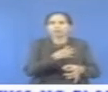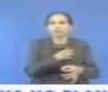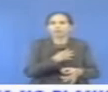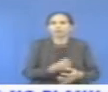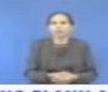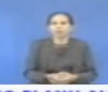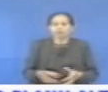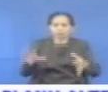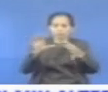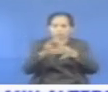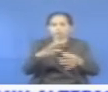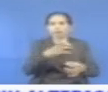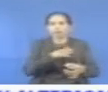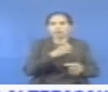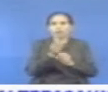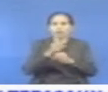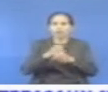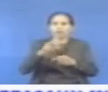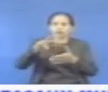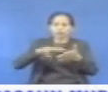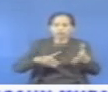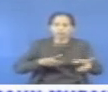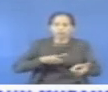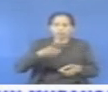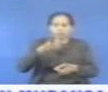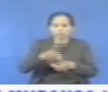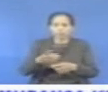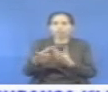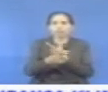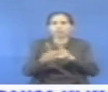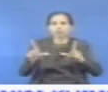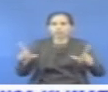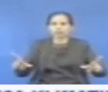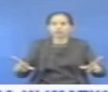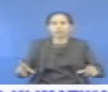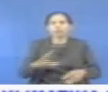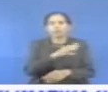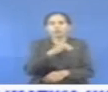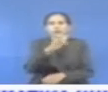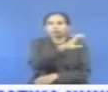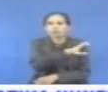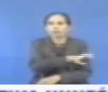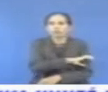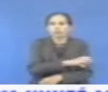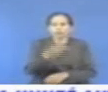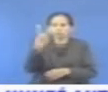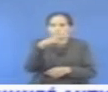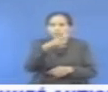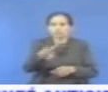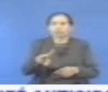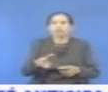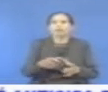membro PNTL ao violação de direito, liberdade, integridade e segurança podia acontecer